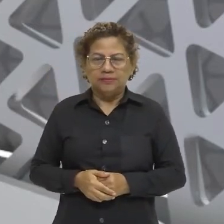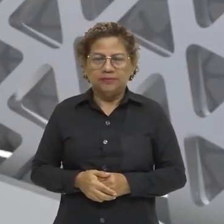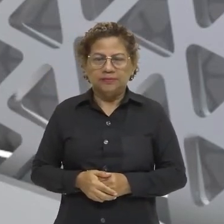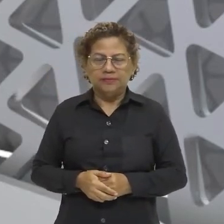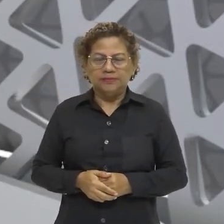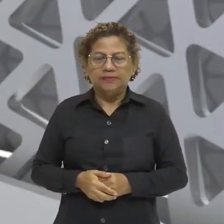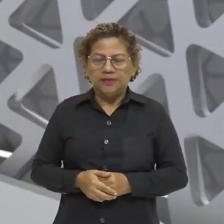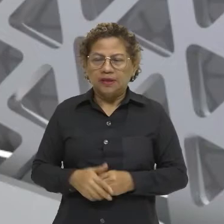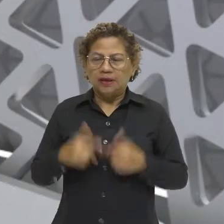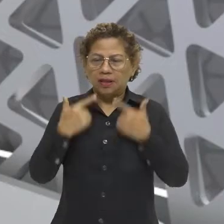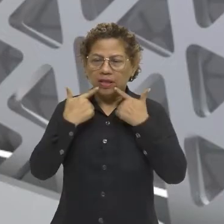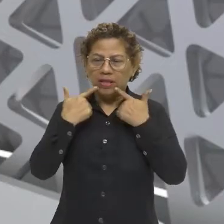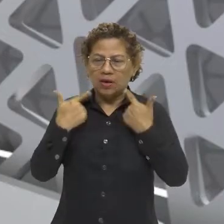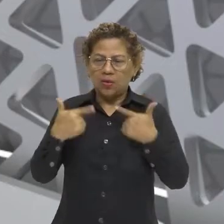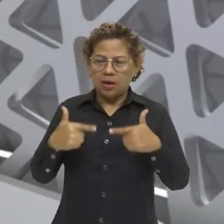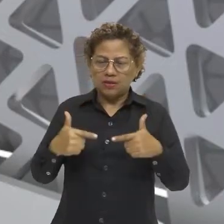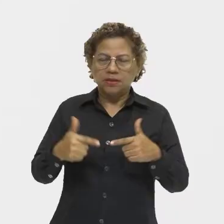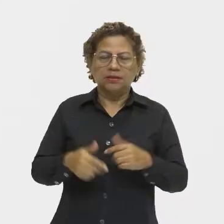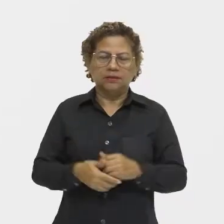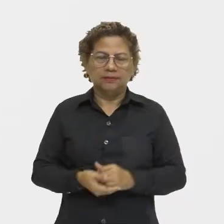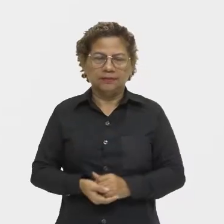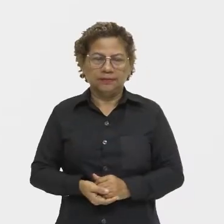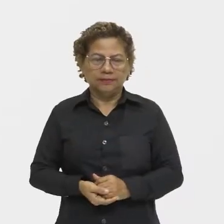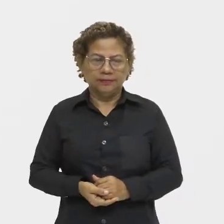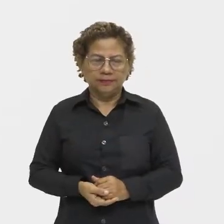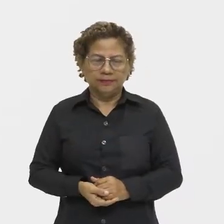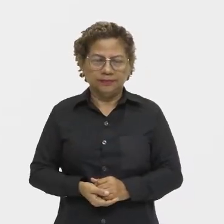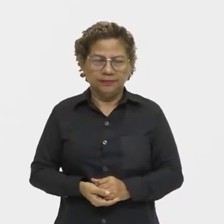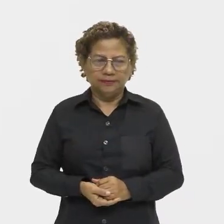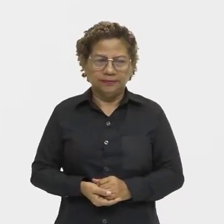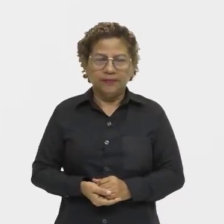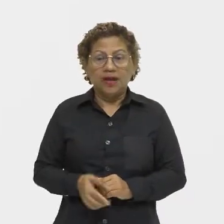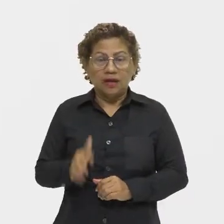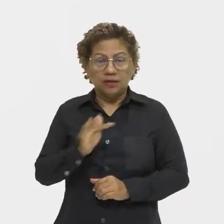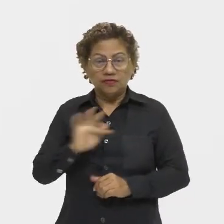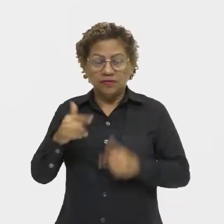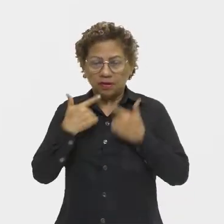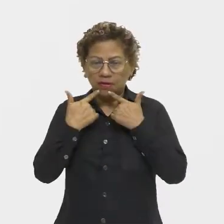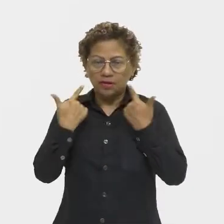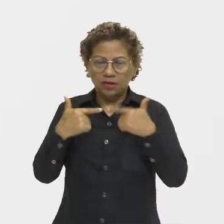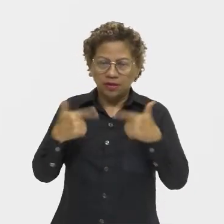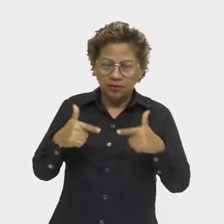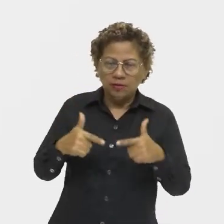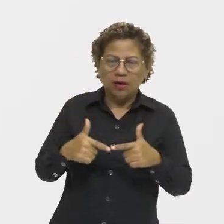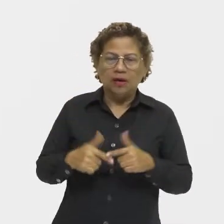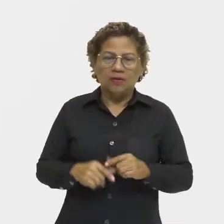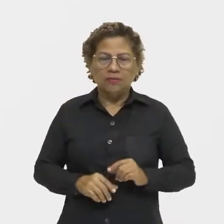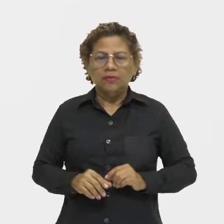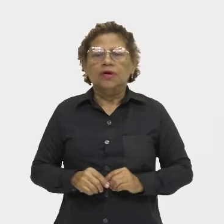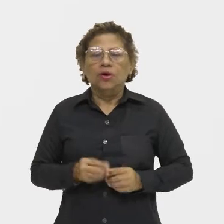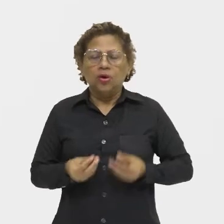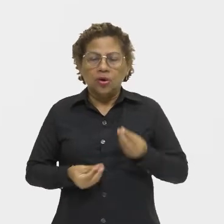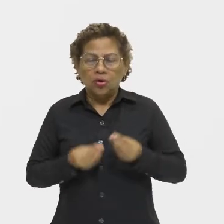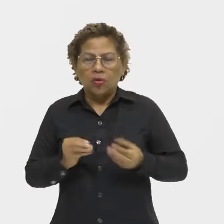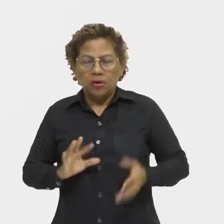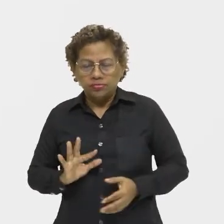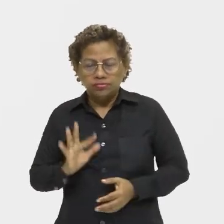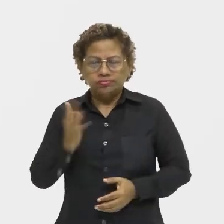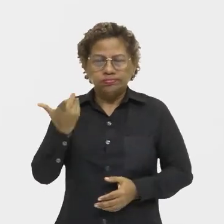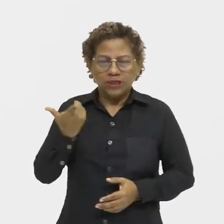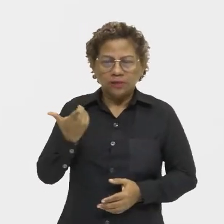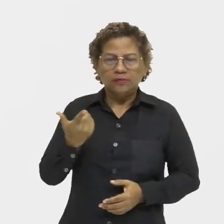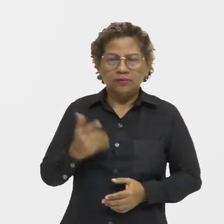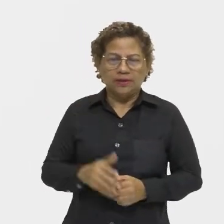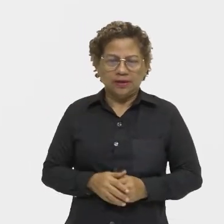da linguagem. Então, as funções de linguagem são formas de utilização de